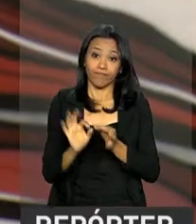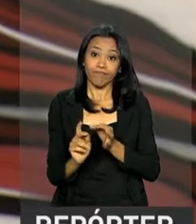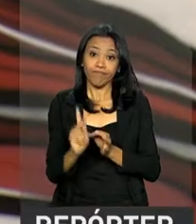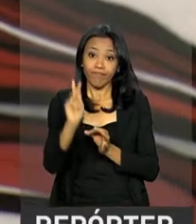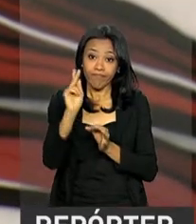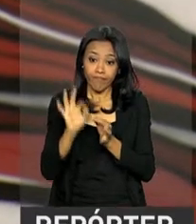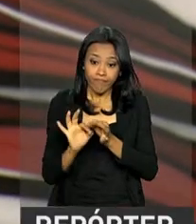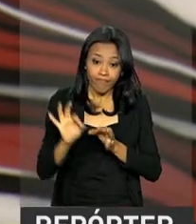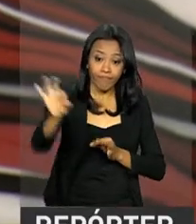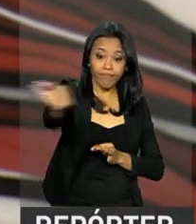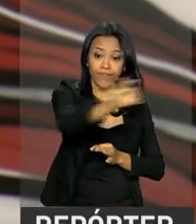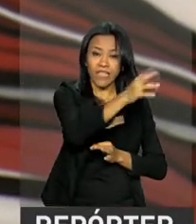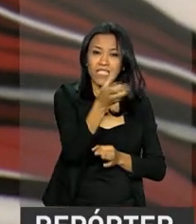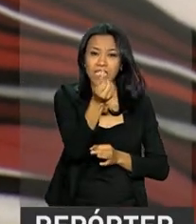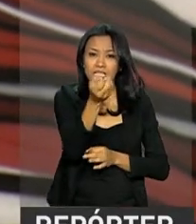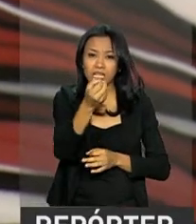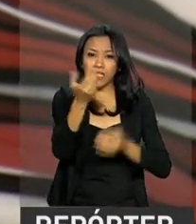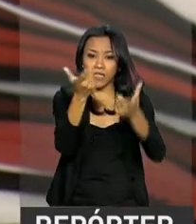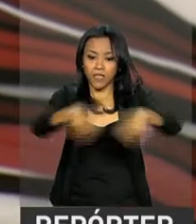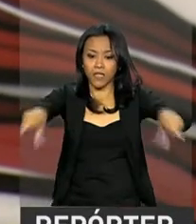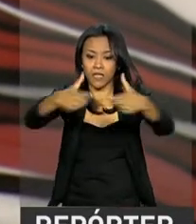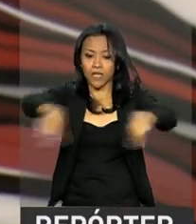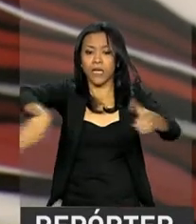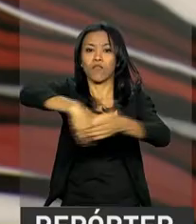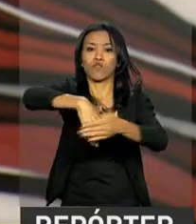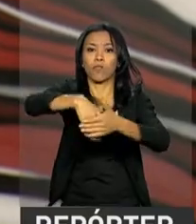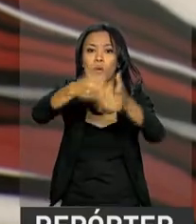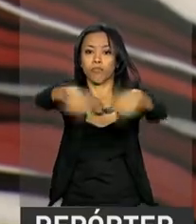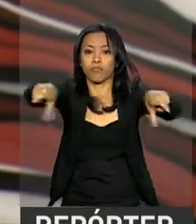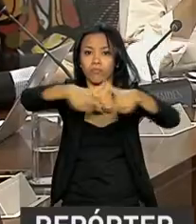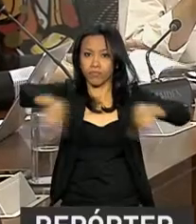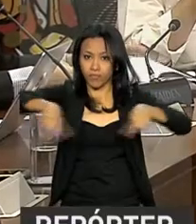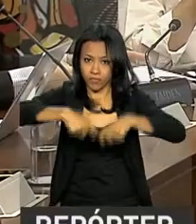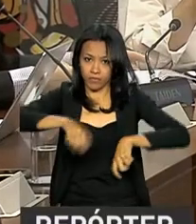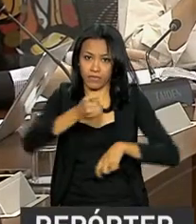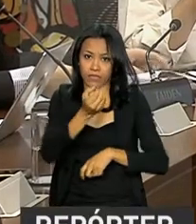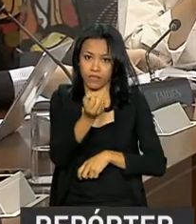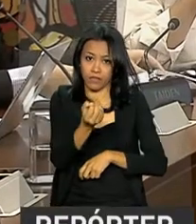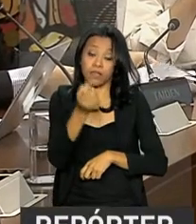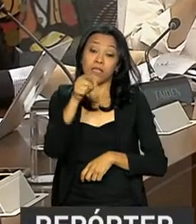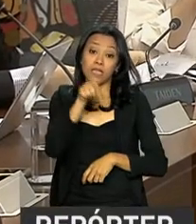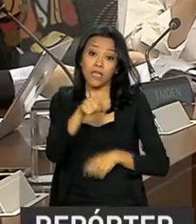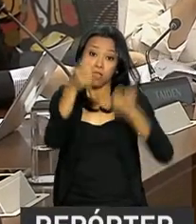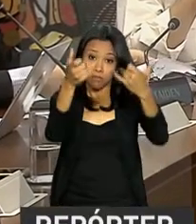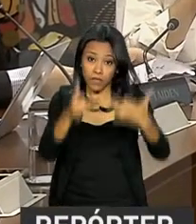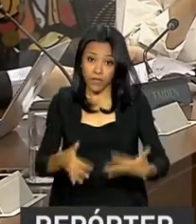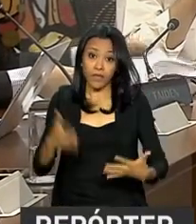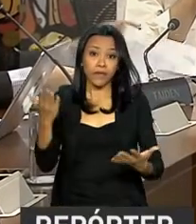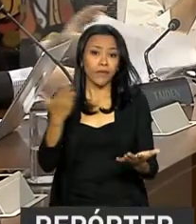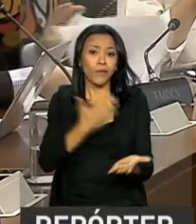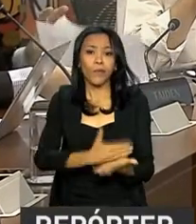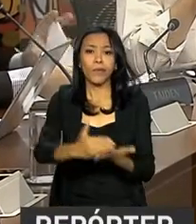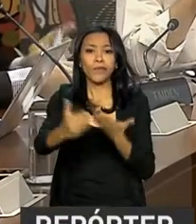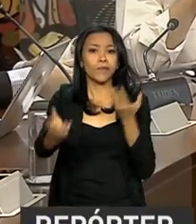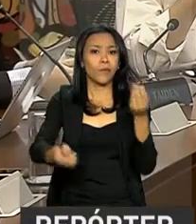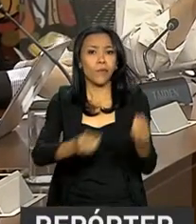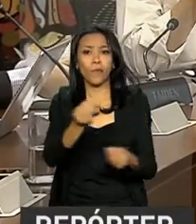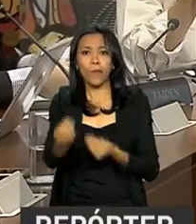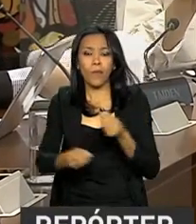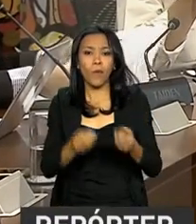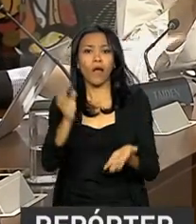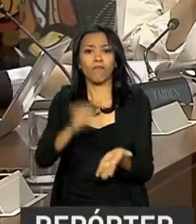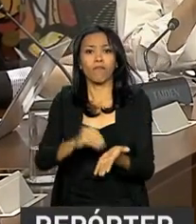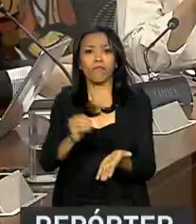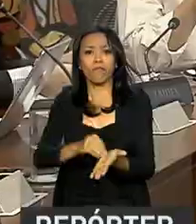futebol de acordo com o ministro do meio ambiente há indícios de que alguns focos de incêndio começaram depois da ação irresponsável